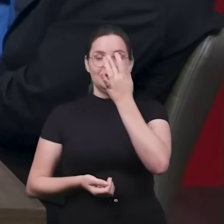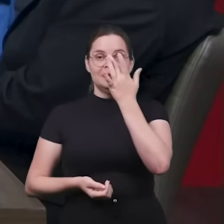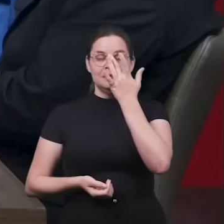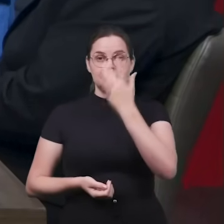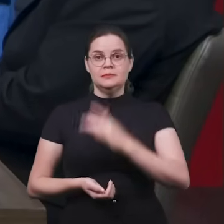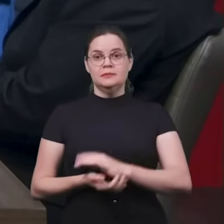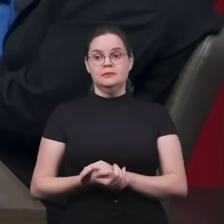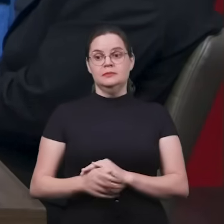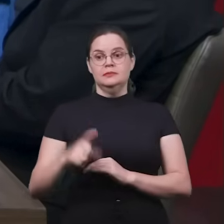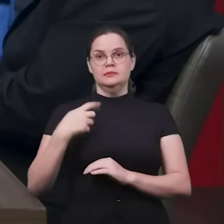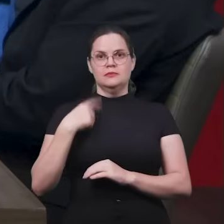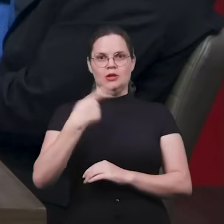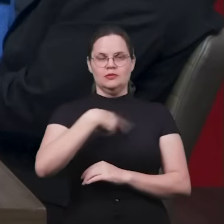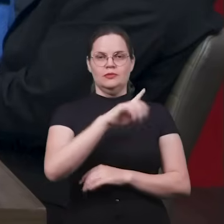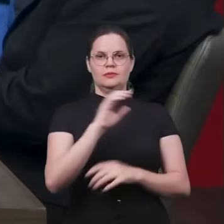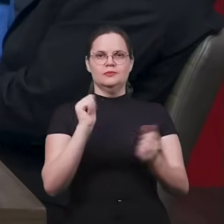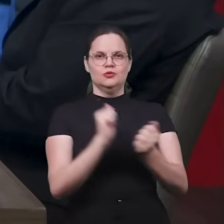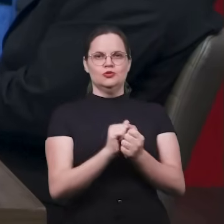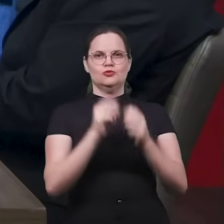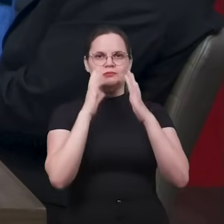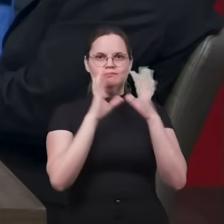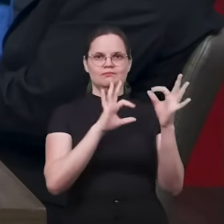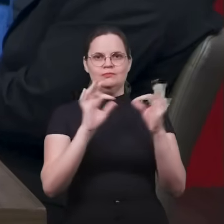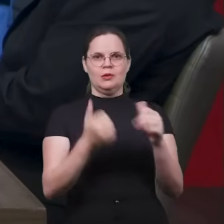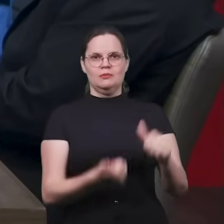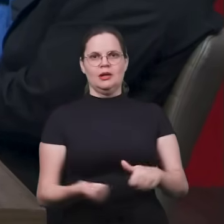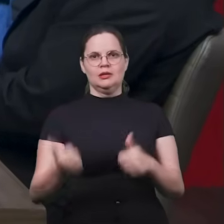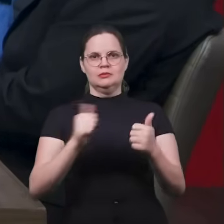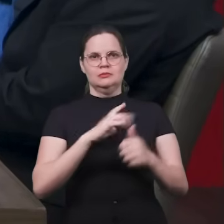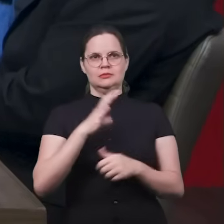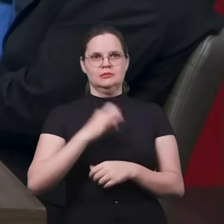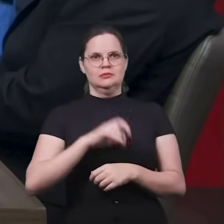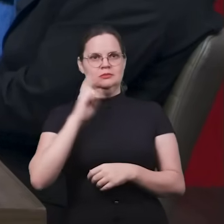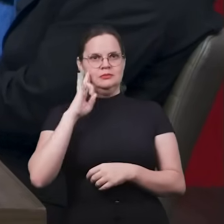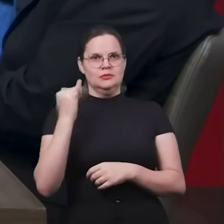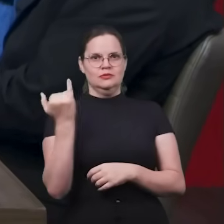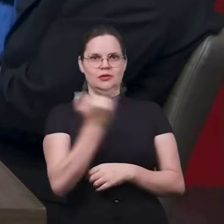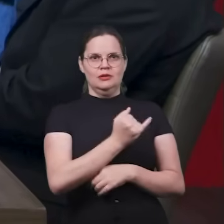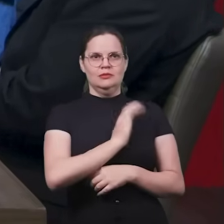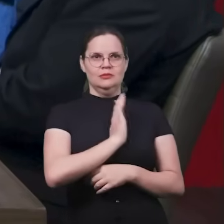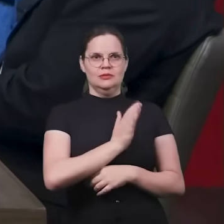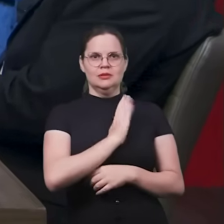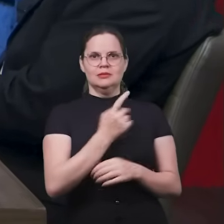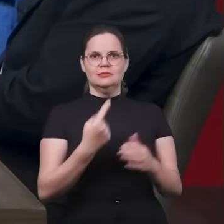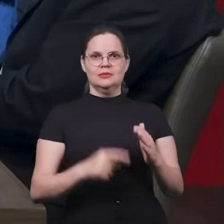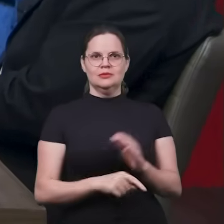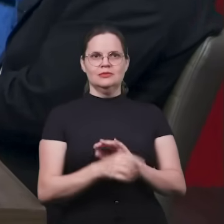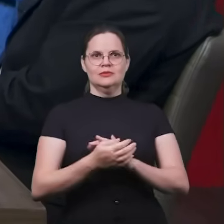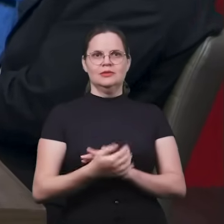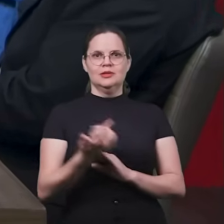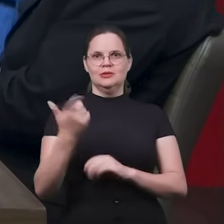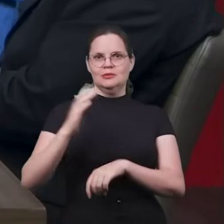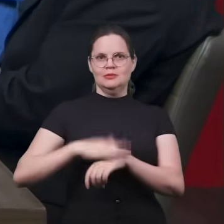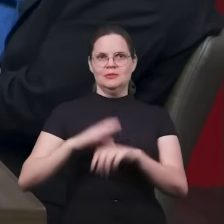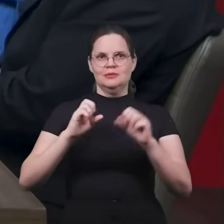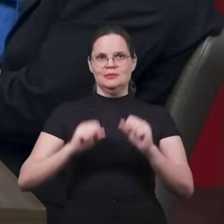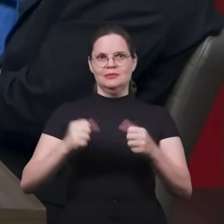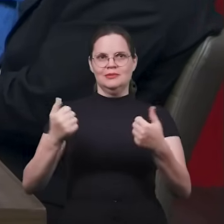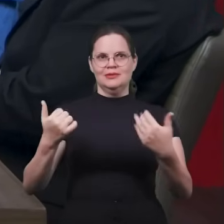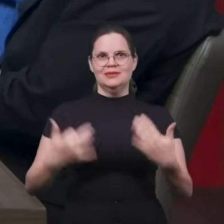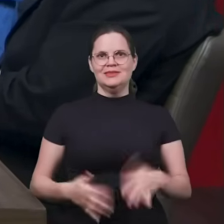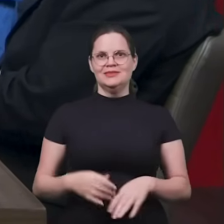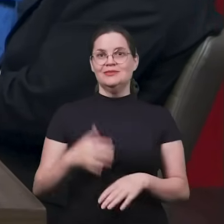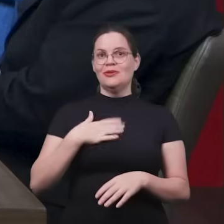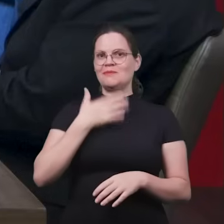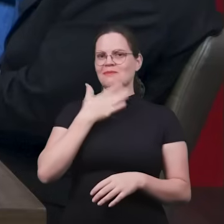assistimos o batismo dela, e ali eu sei que o Senhor falou profundamente ao coração dela, que ela poderia até uma outra hora falar sobre isso. Foi meu pai que